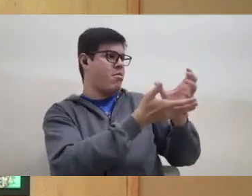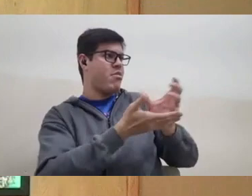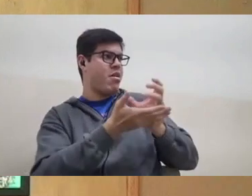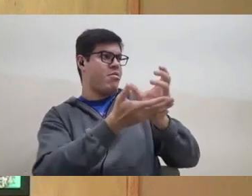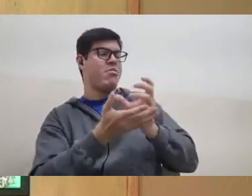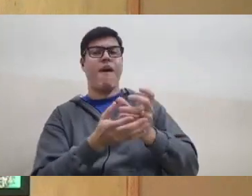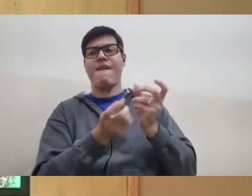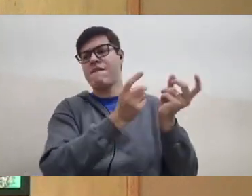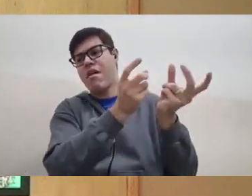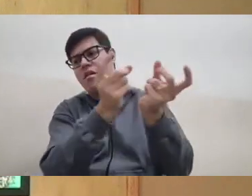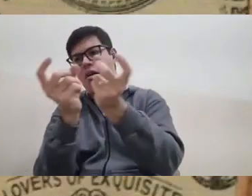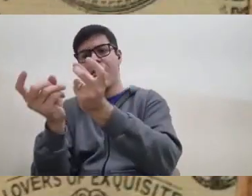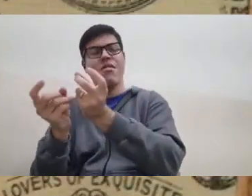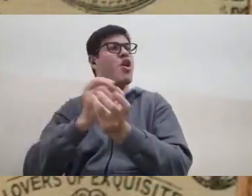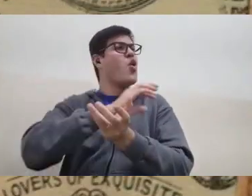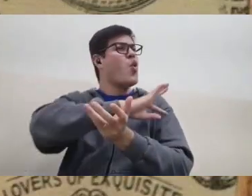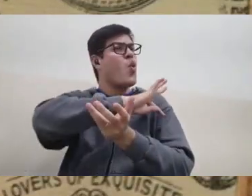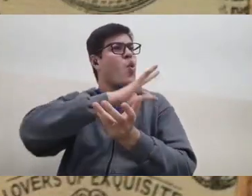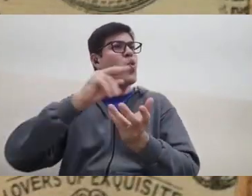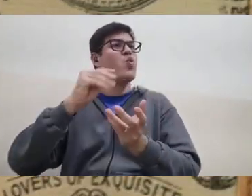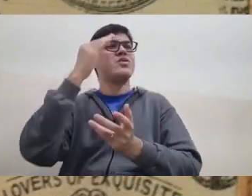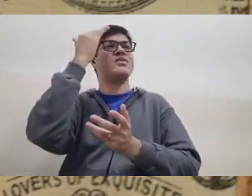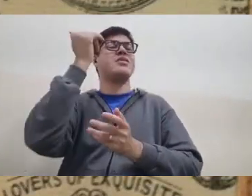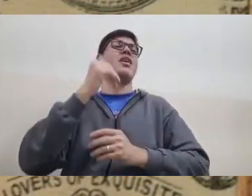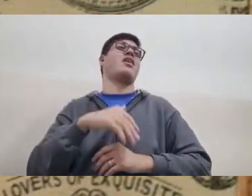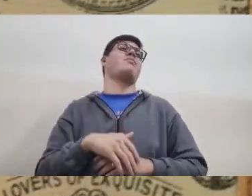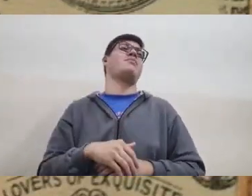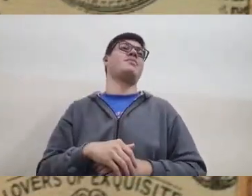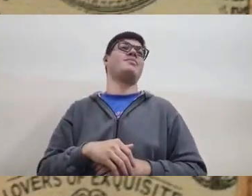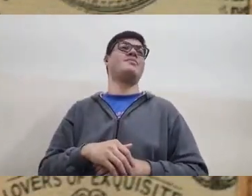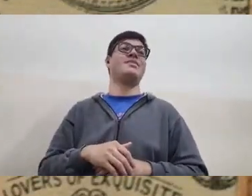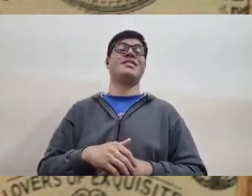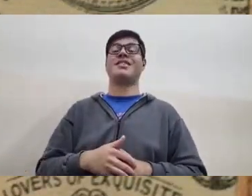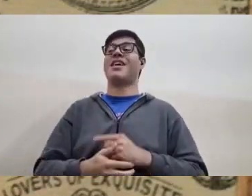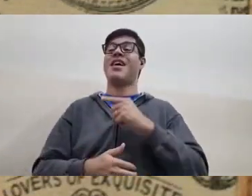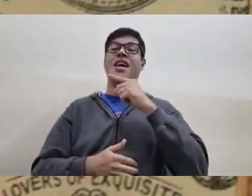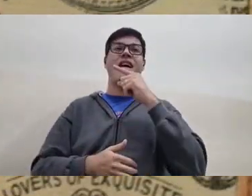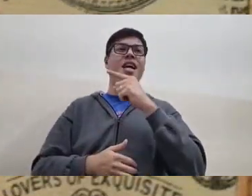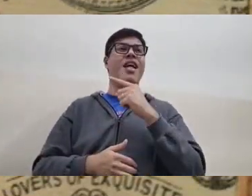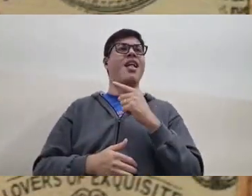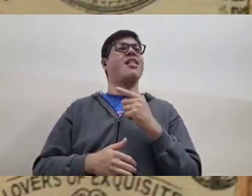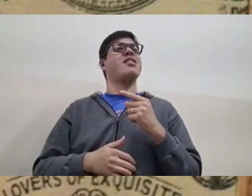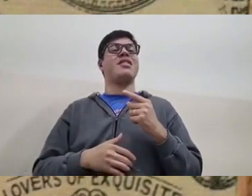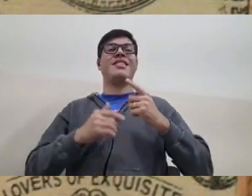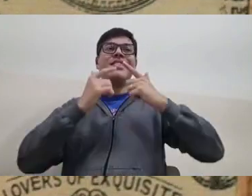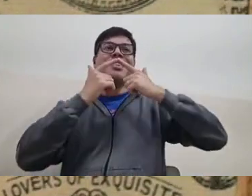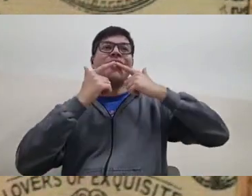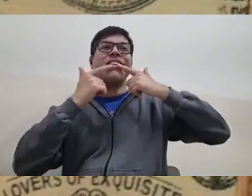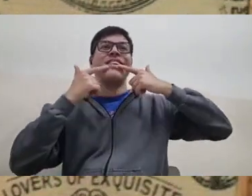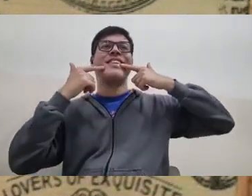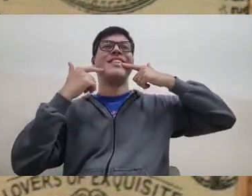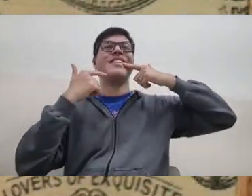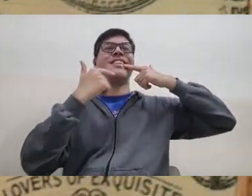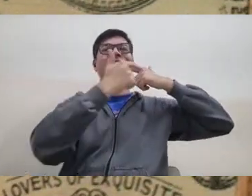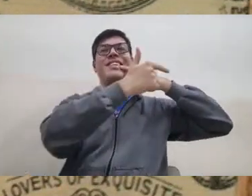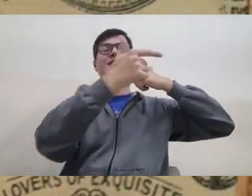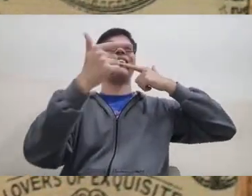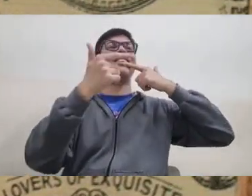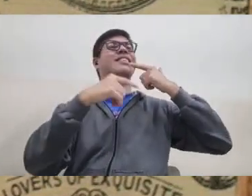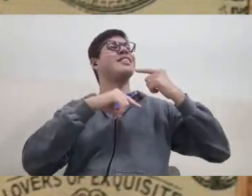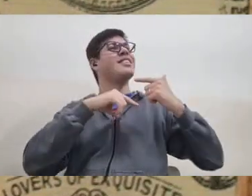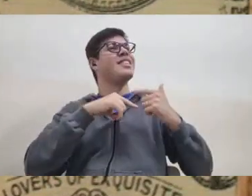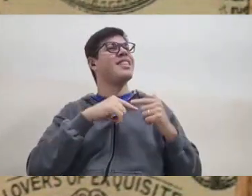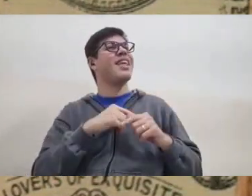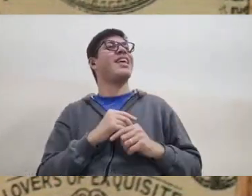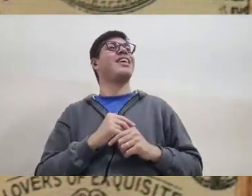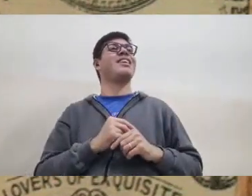talvez via tudo ela sabe vender um Carisma muito grande o povo confia nela